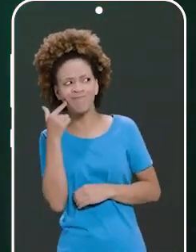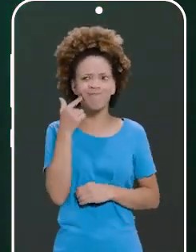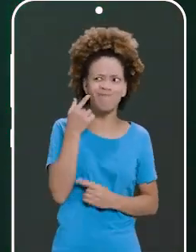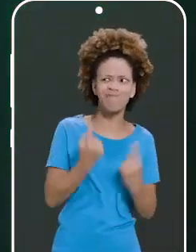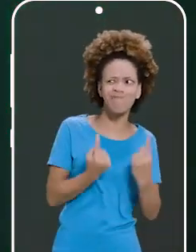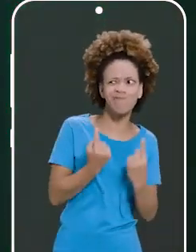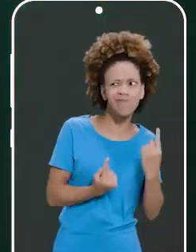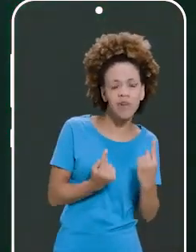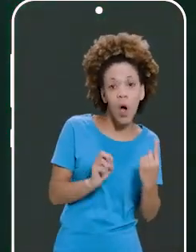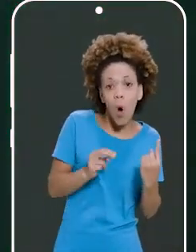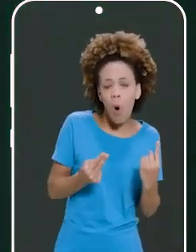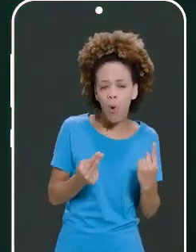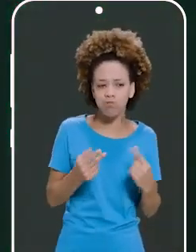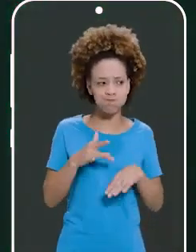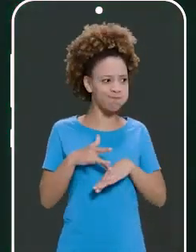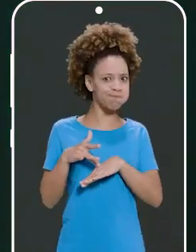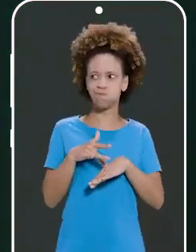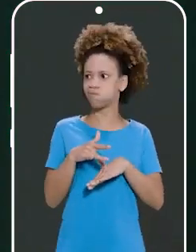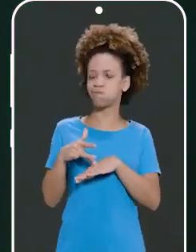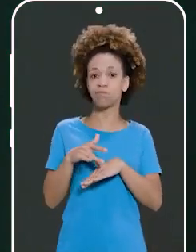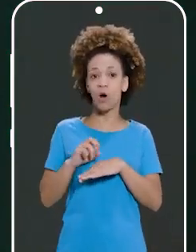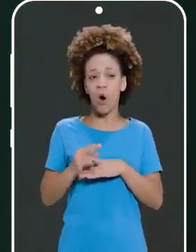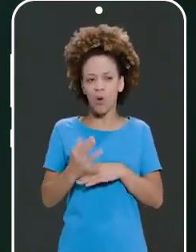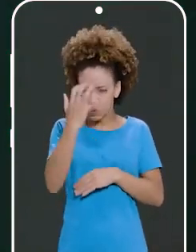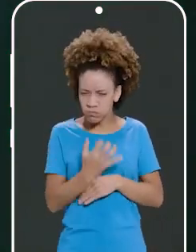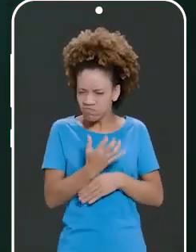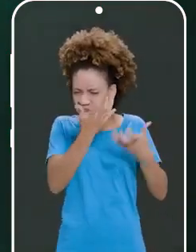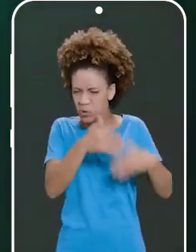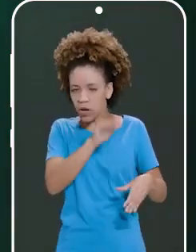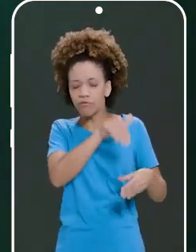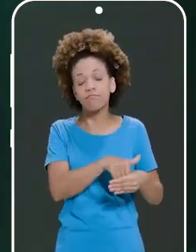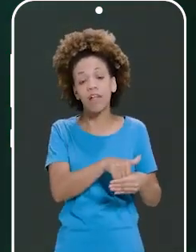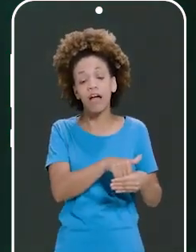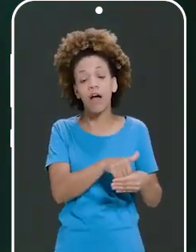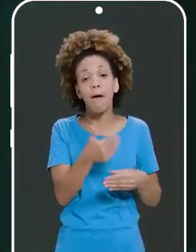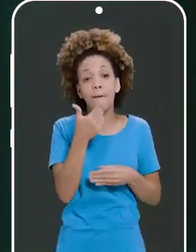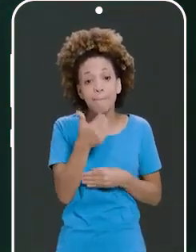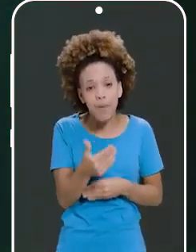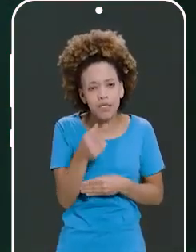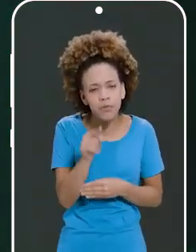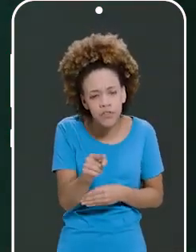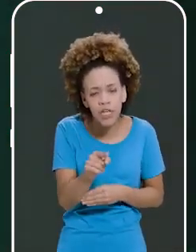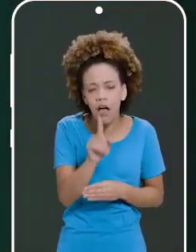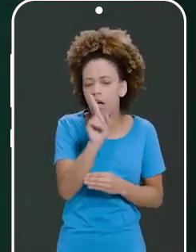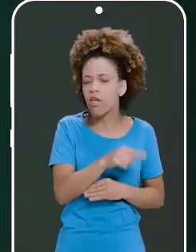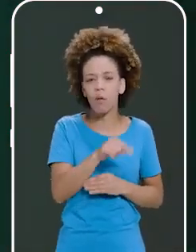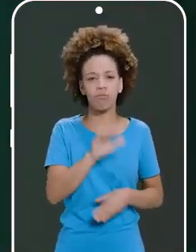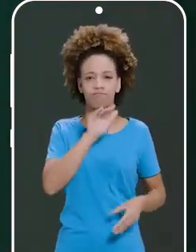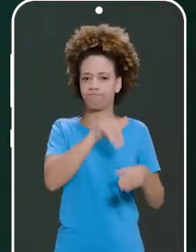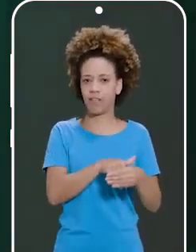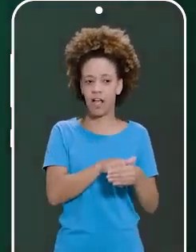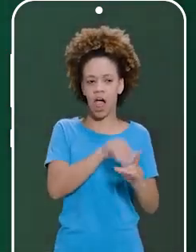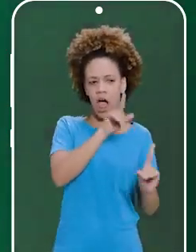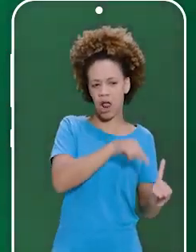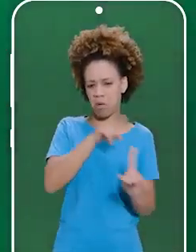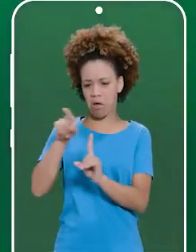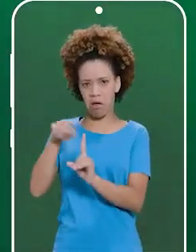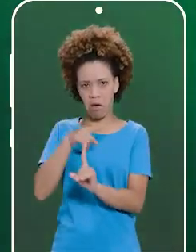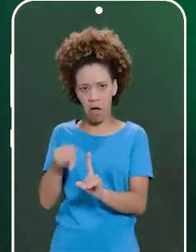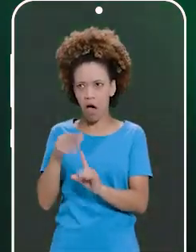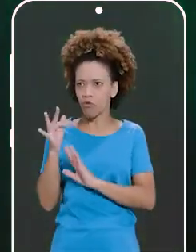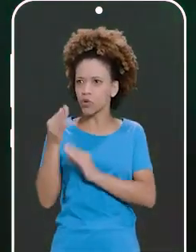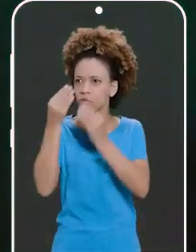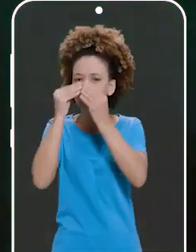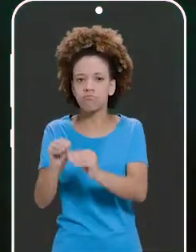mas está em dúvida, ou totalmente indeciso, ou tão revoltado que não quer votar, não anule o seu voto, anule os que querem anular o